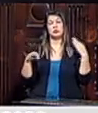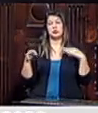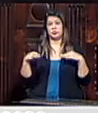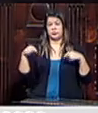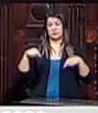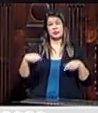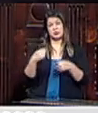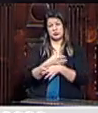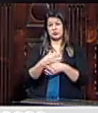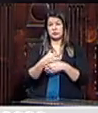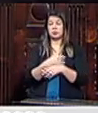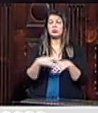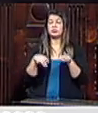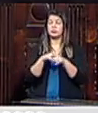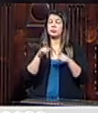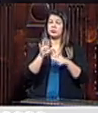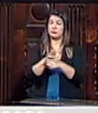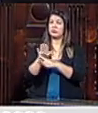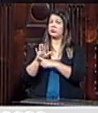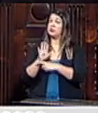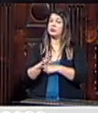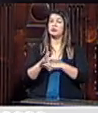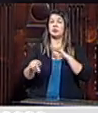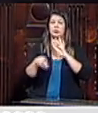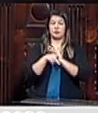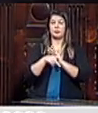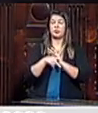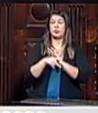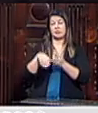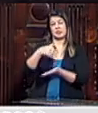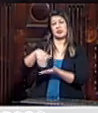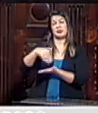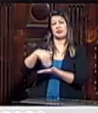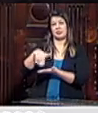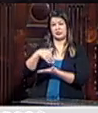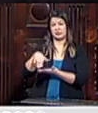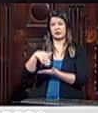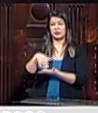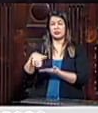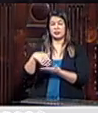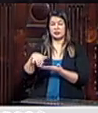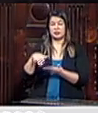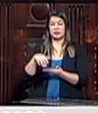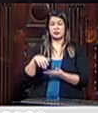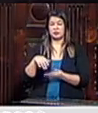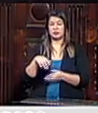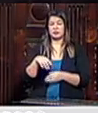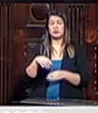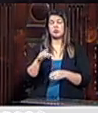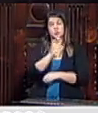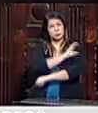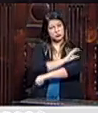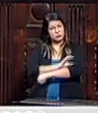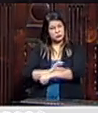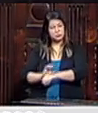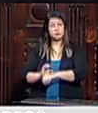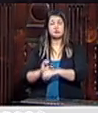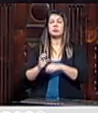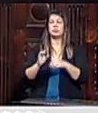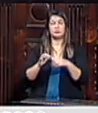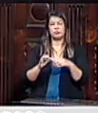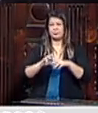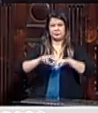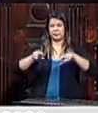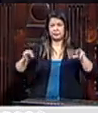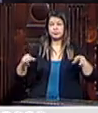cidade, favorecer a própria Secretaria de Cultura,